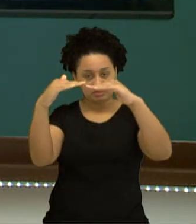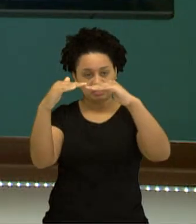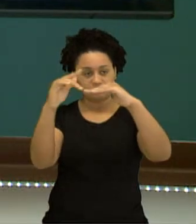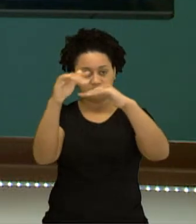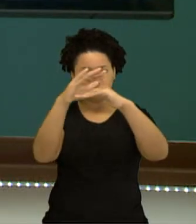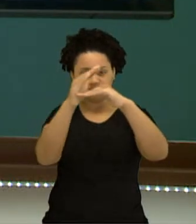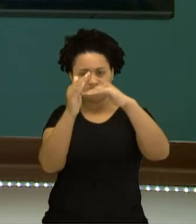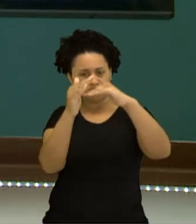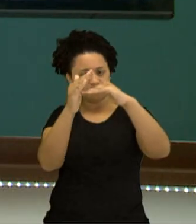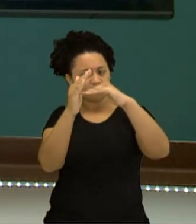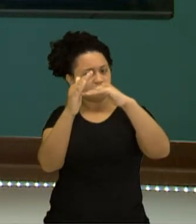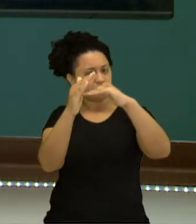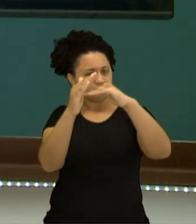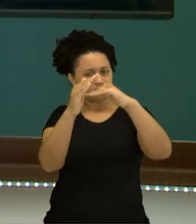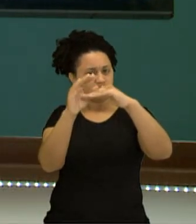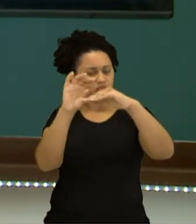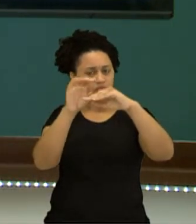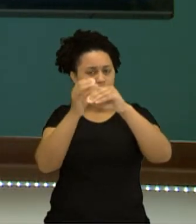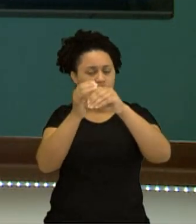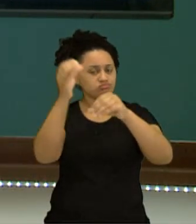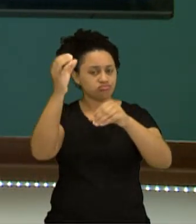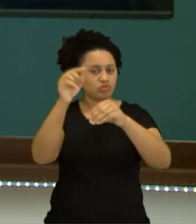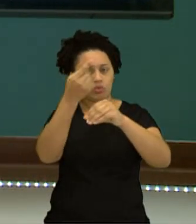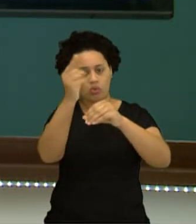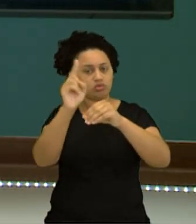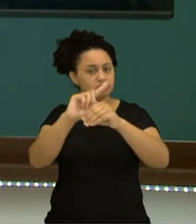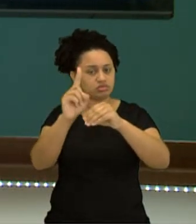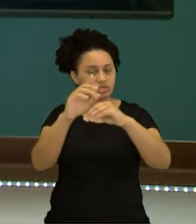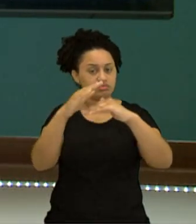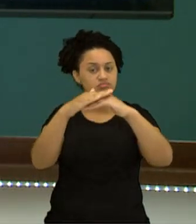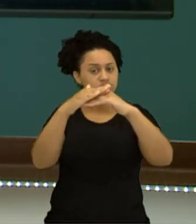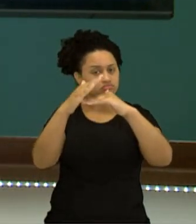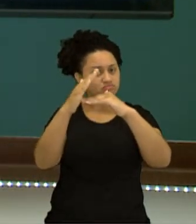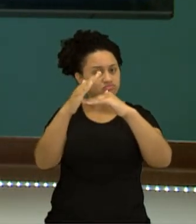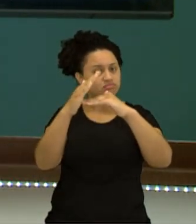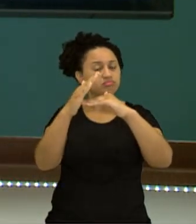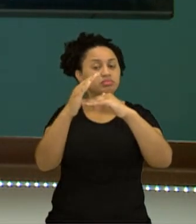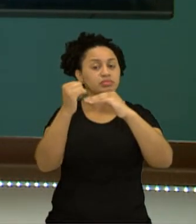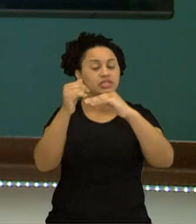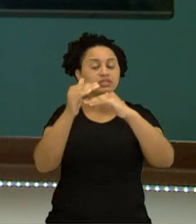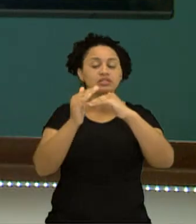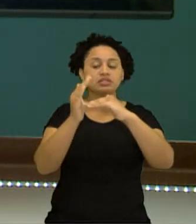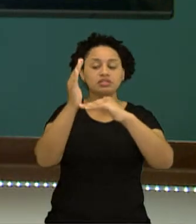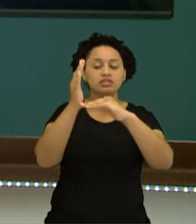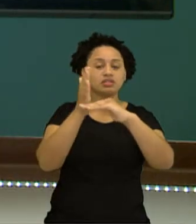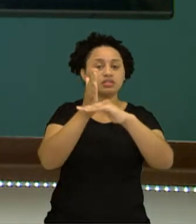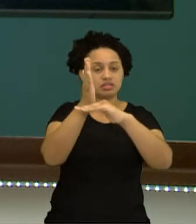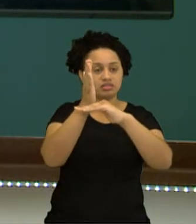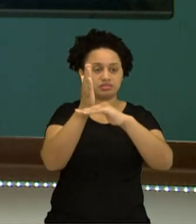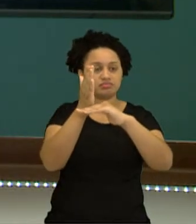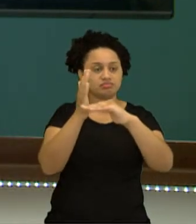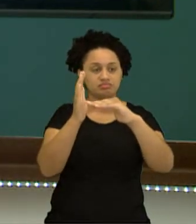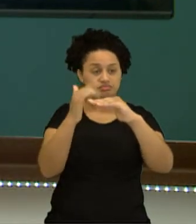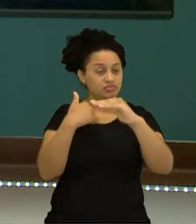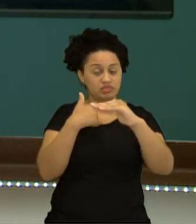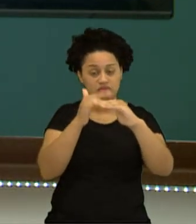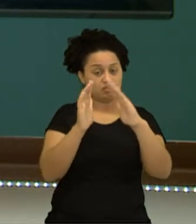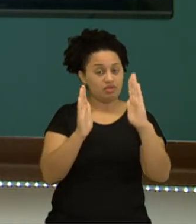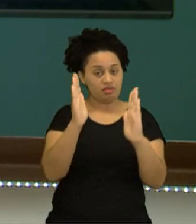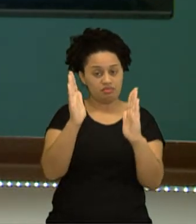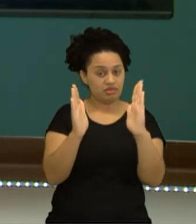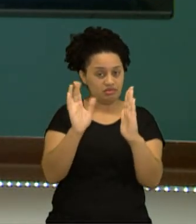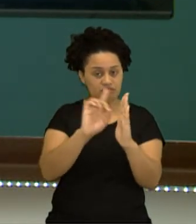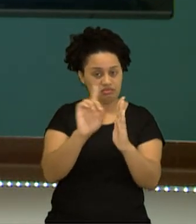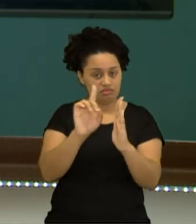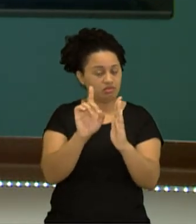lá em cima não está formando um cilindro, que para ser um cilindro, as duas bases têm que ser paralelas. Esta base não é paralela àquela